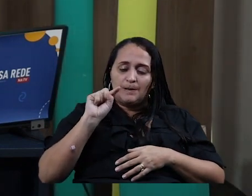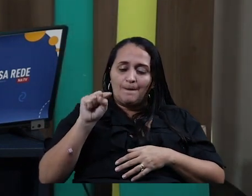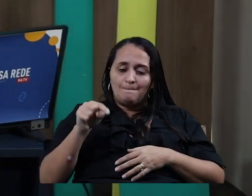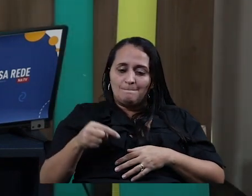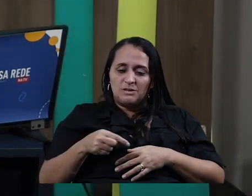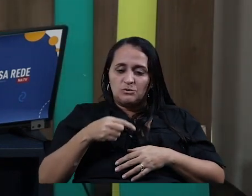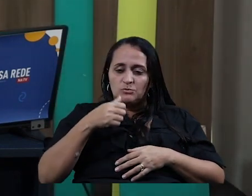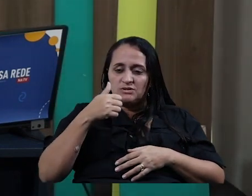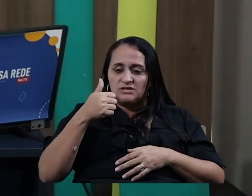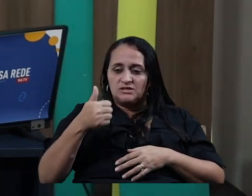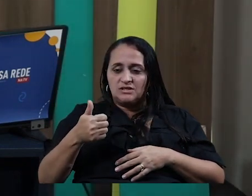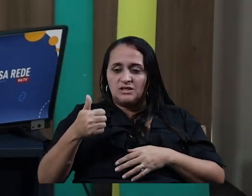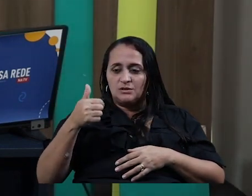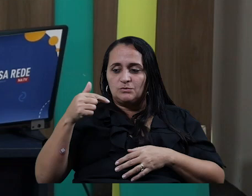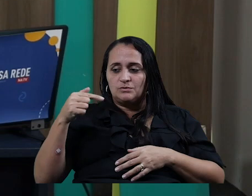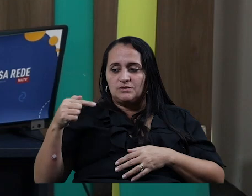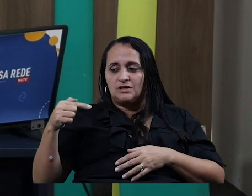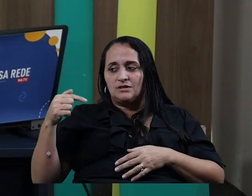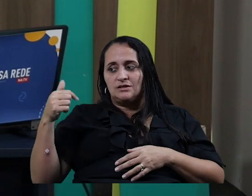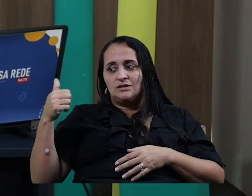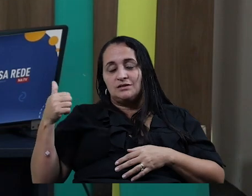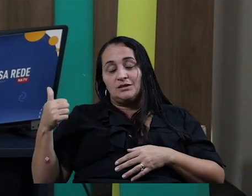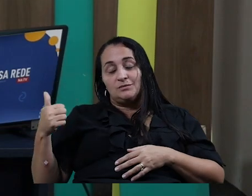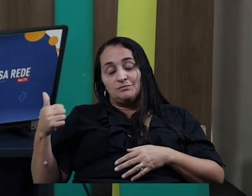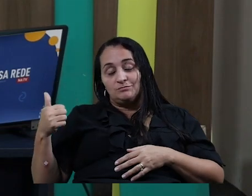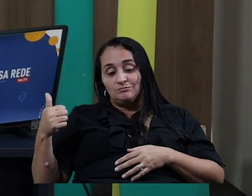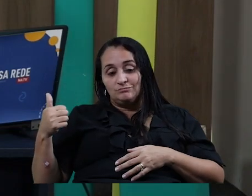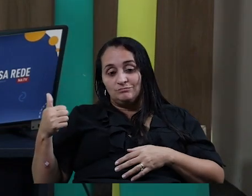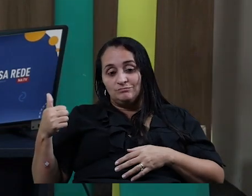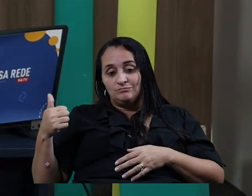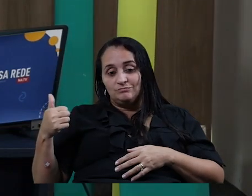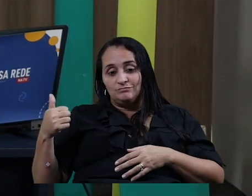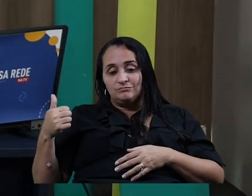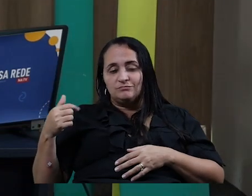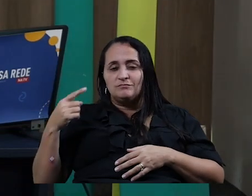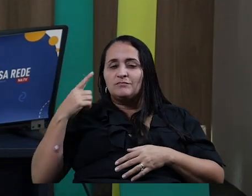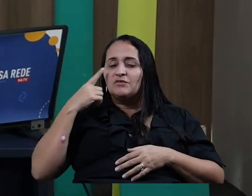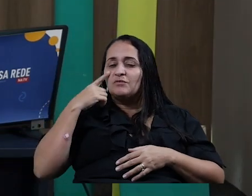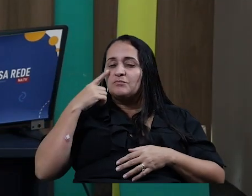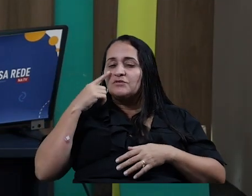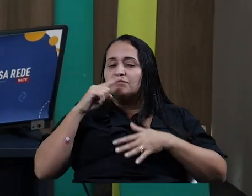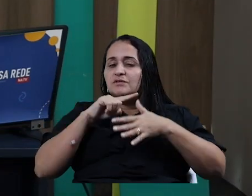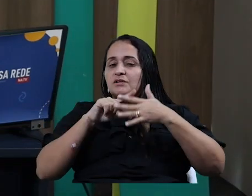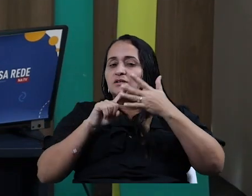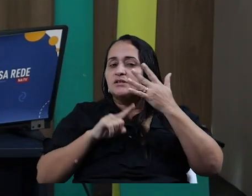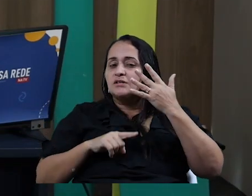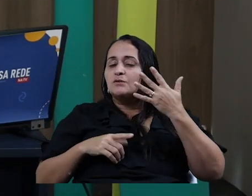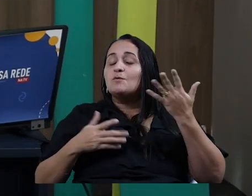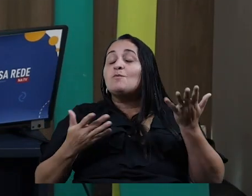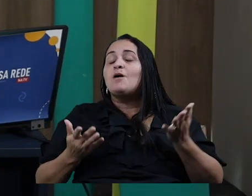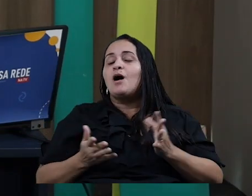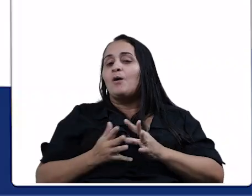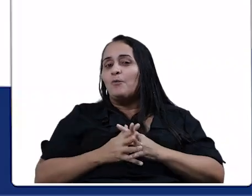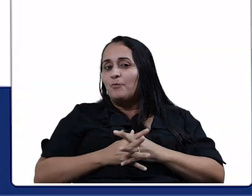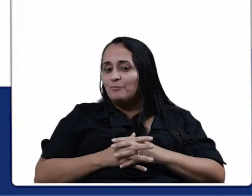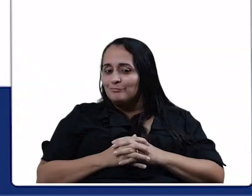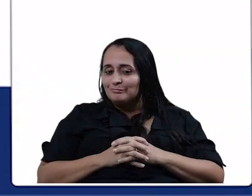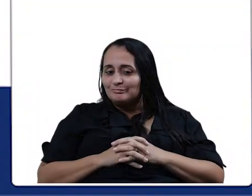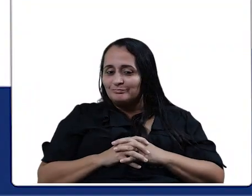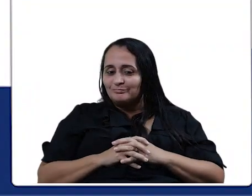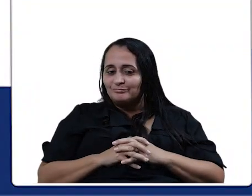460.171. Esse é o número. Vamos ver nas alternativas qual é a alternativa que tem esse numeral?